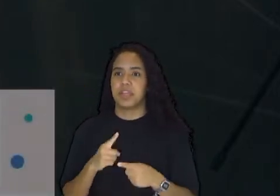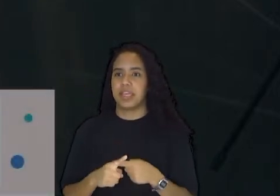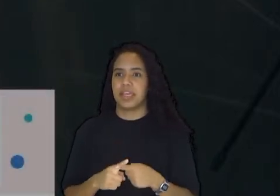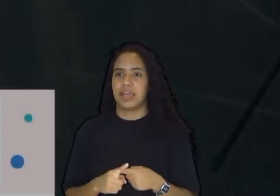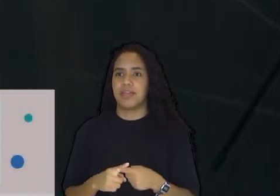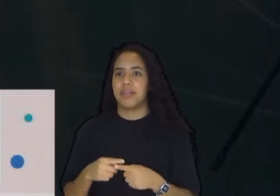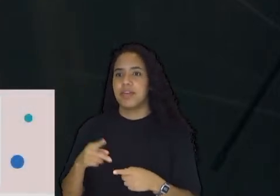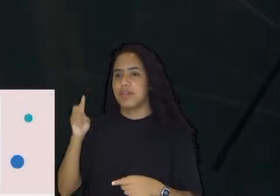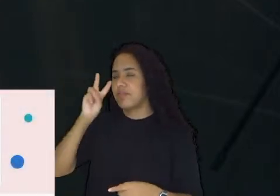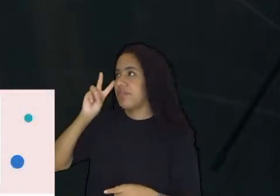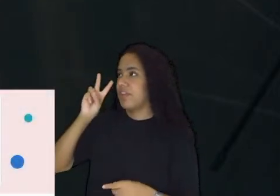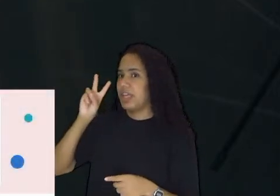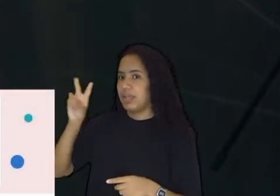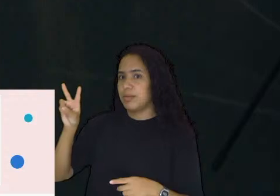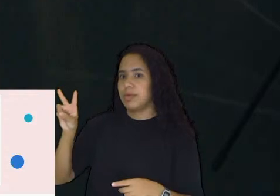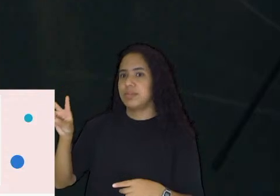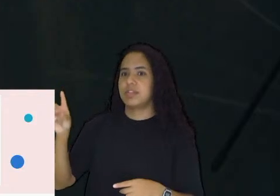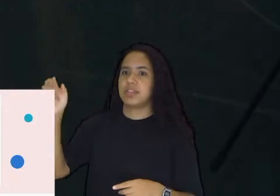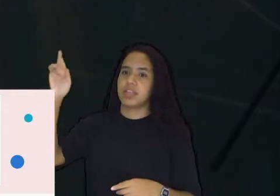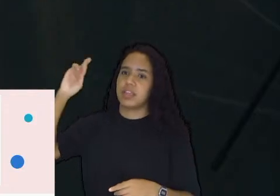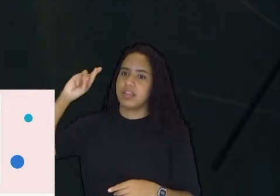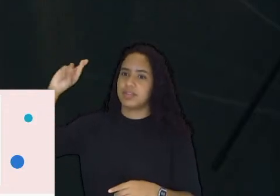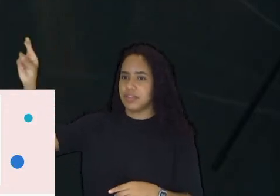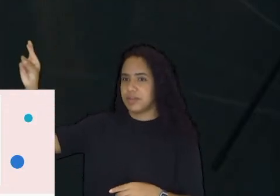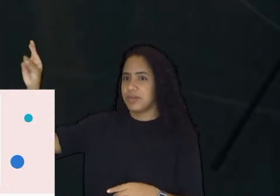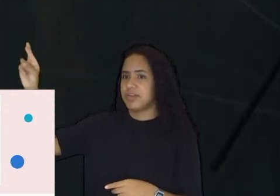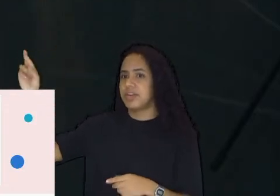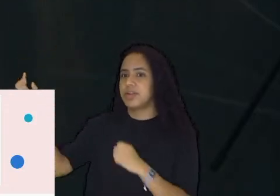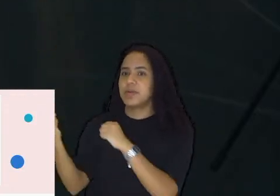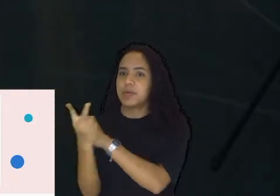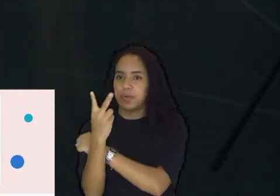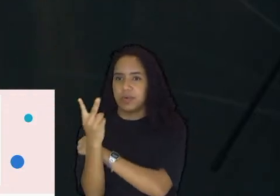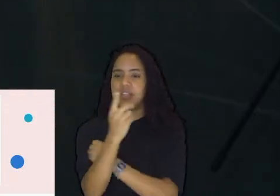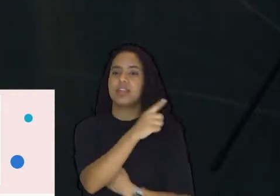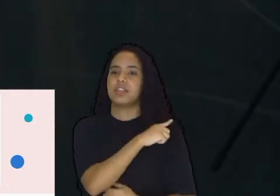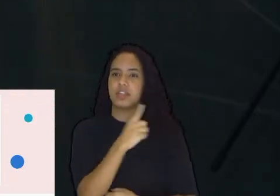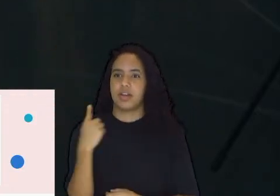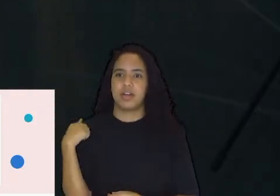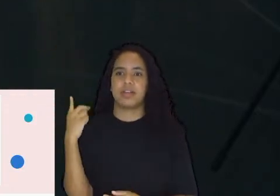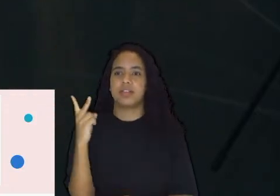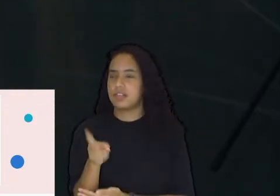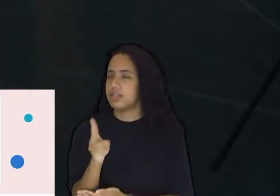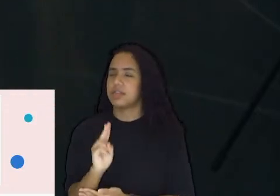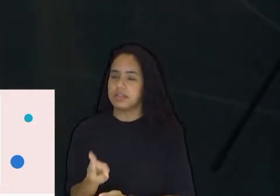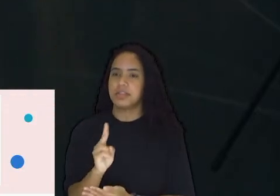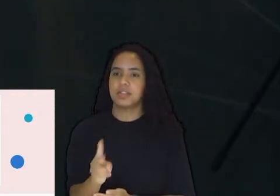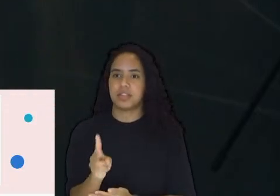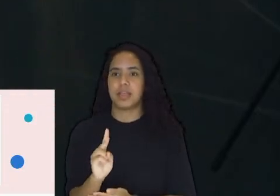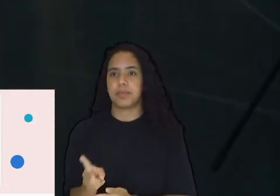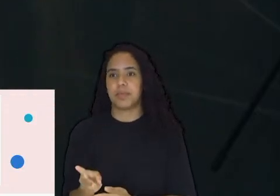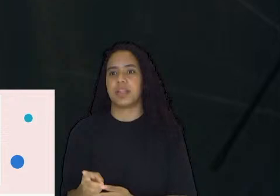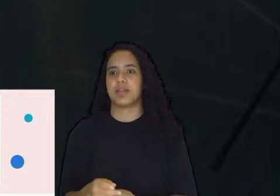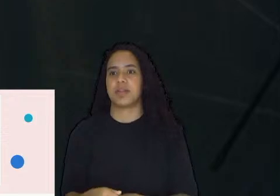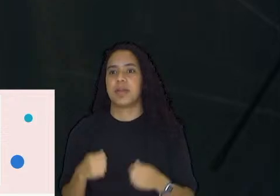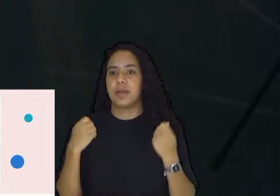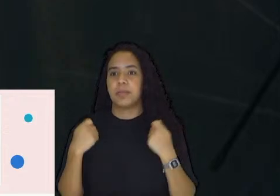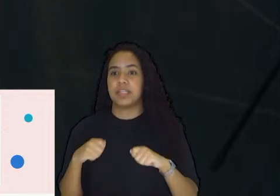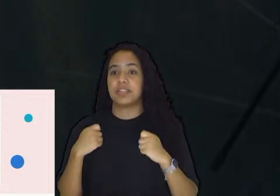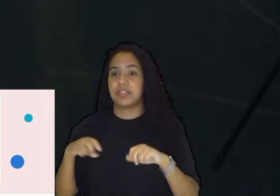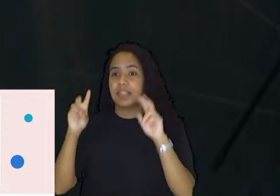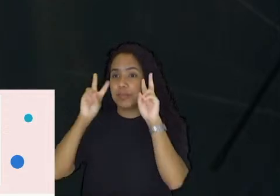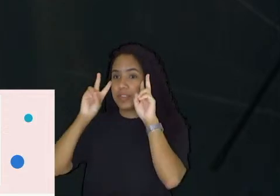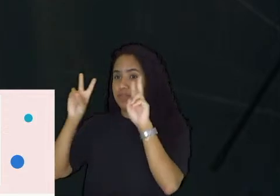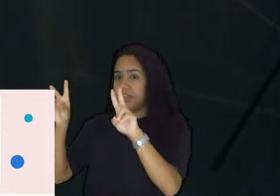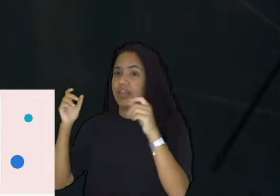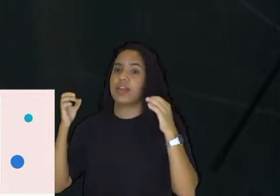de nós. Dá-nos a visão certa, Pai, para a nossa vida, em nome de Jesus.